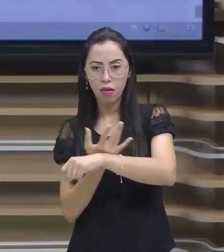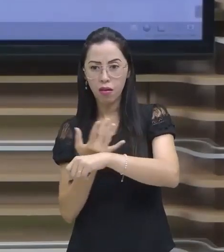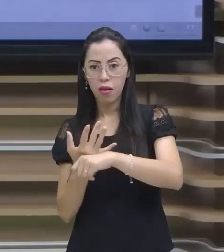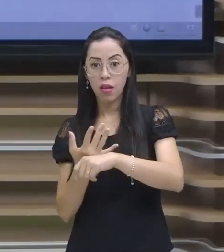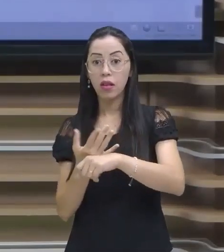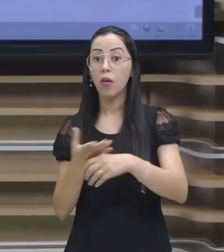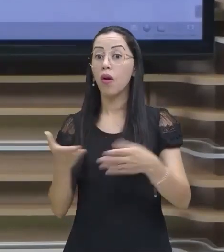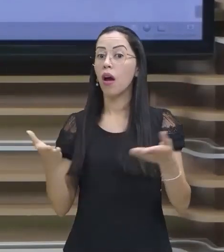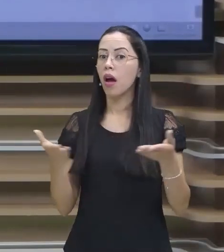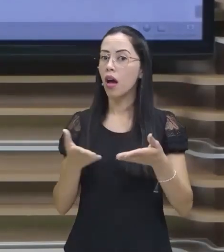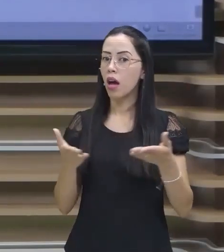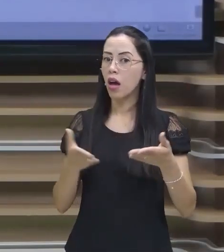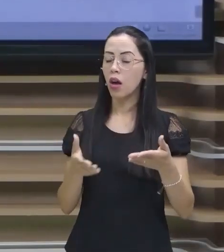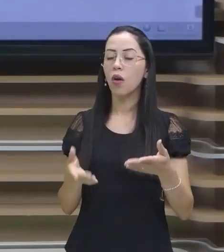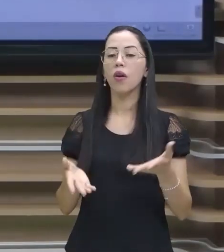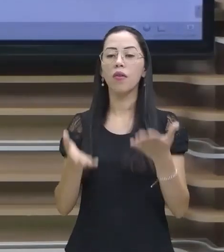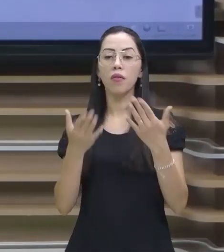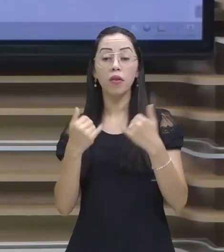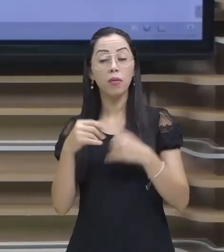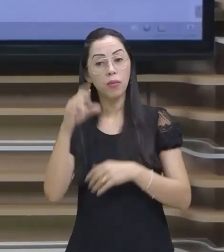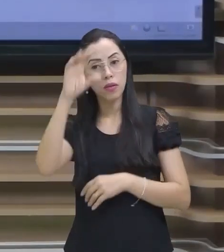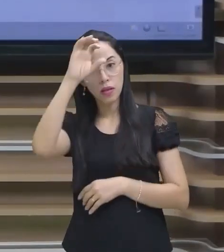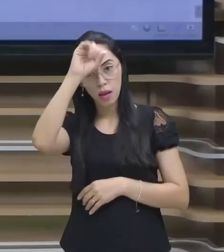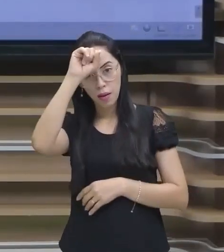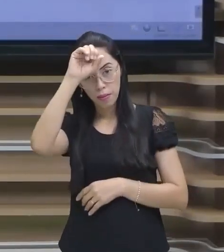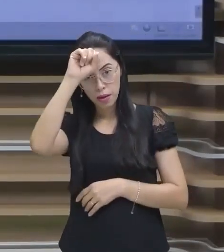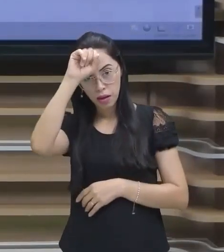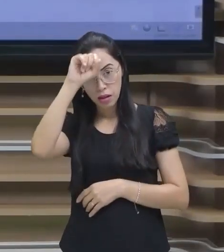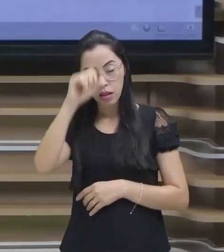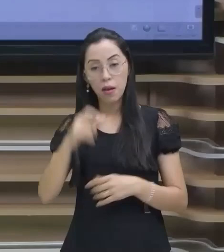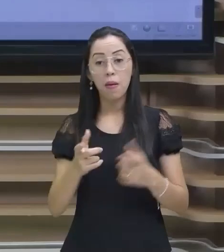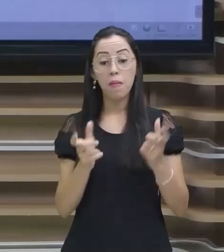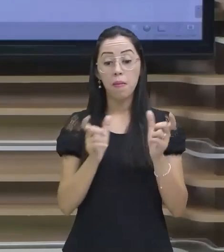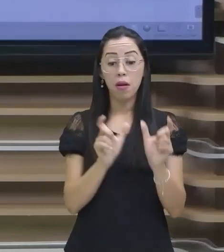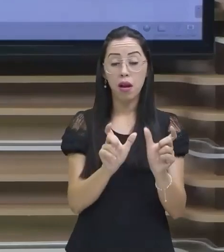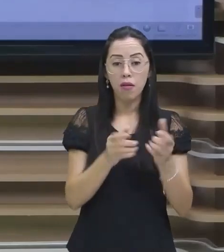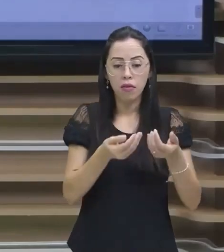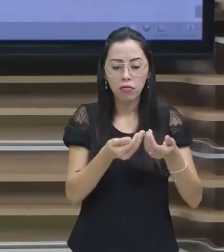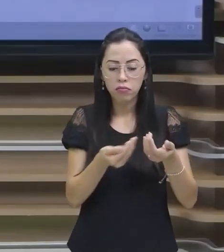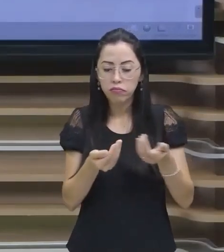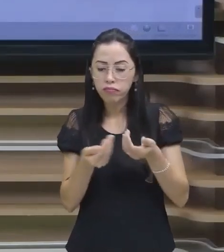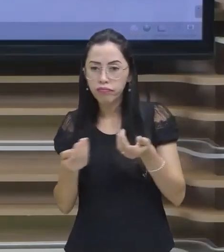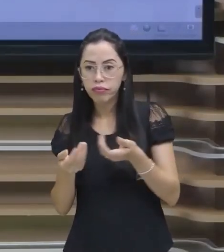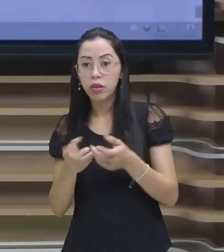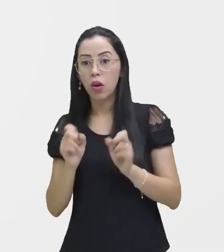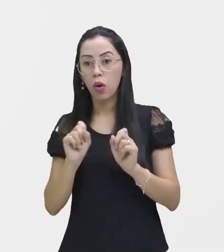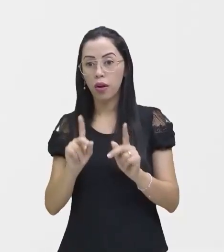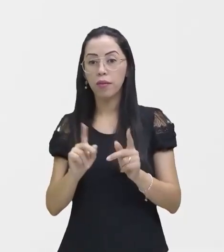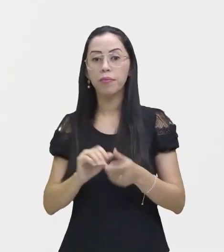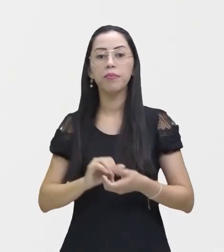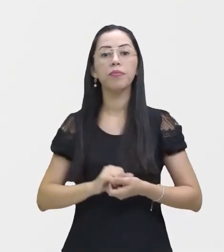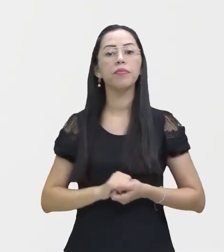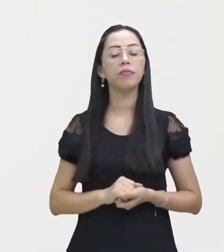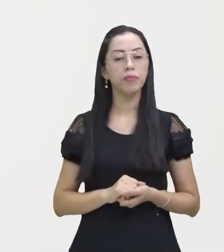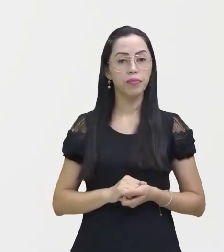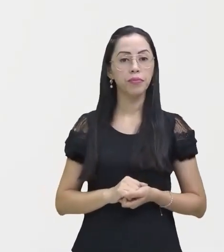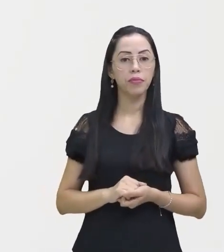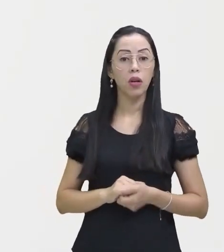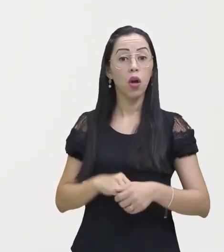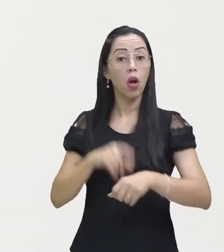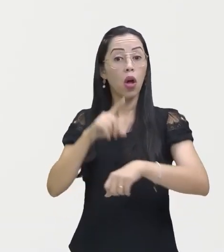espaços entre as palavras e separar as palavrinhas da frase misturada. Vamos lá? O